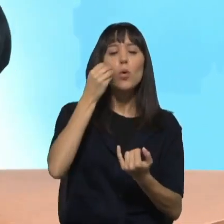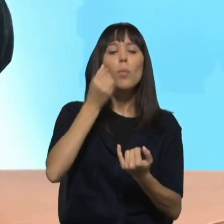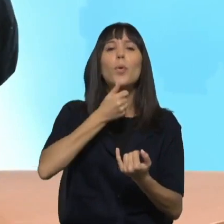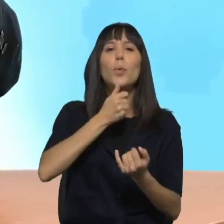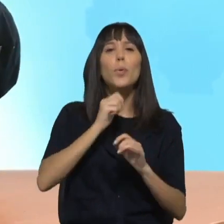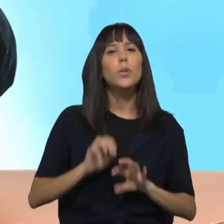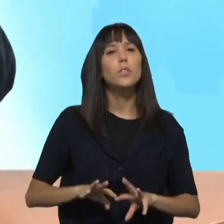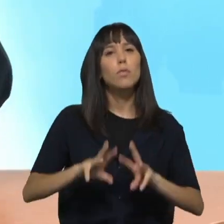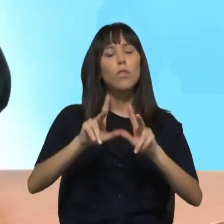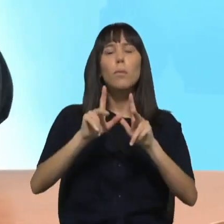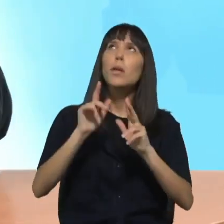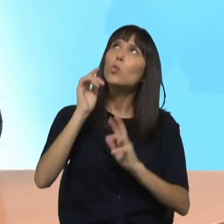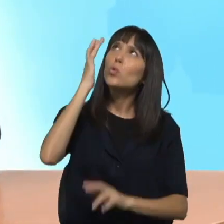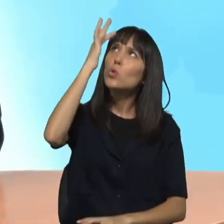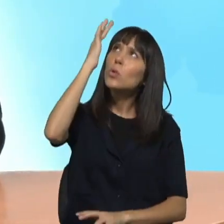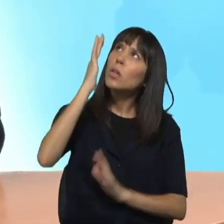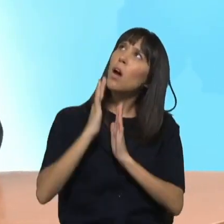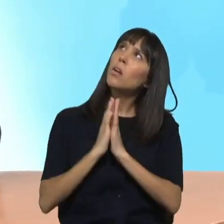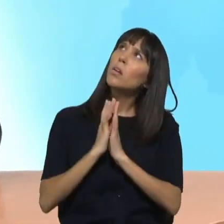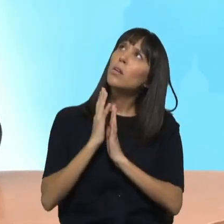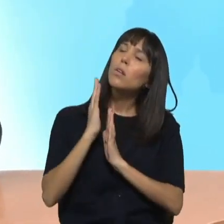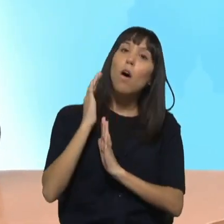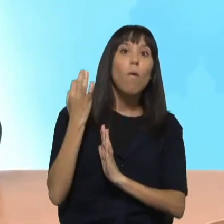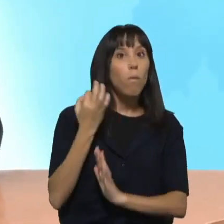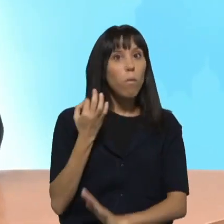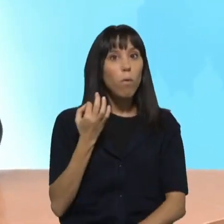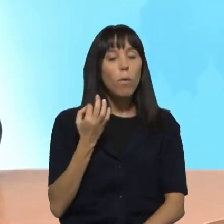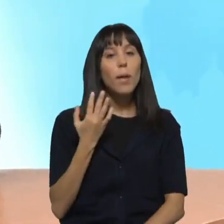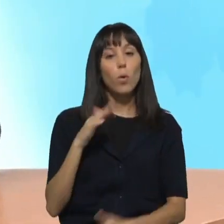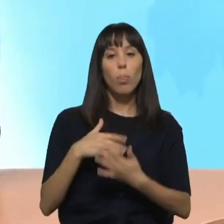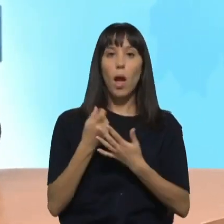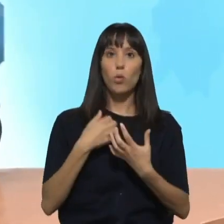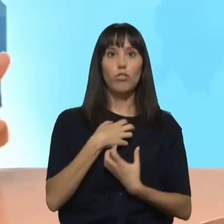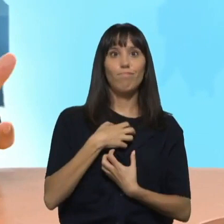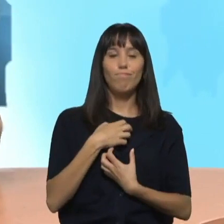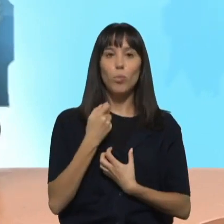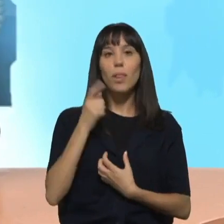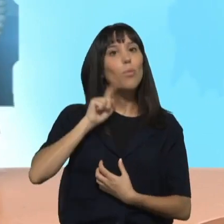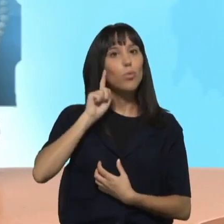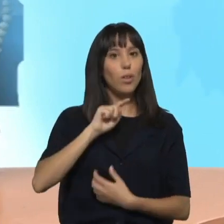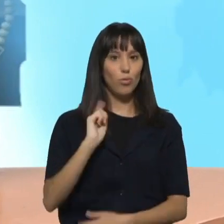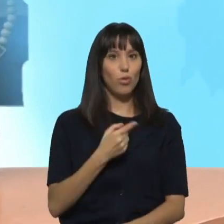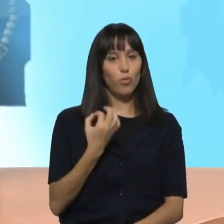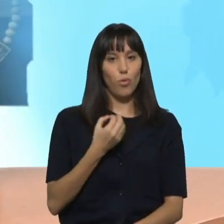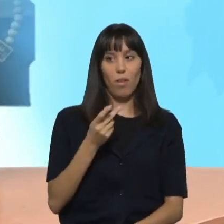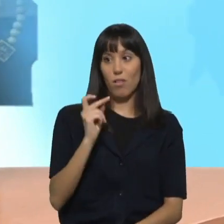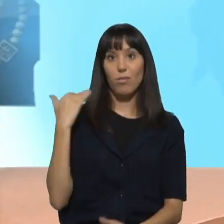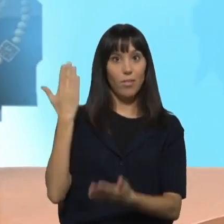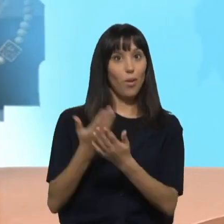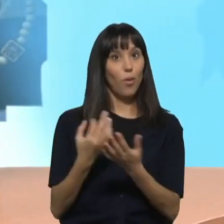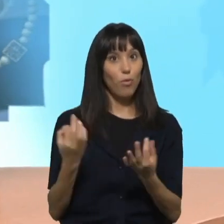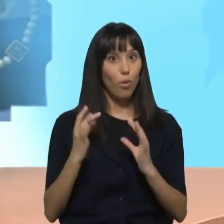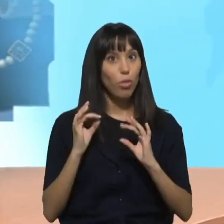desenvolvimento e uma grandiosidade. Portanto, há aqui toda uns dramas, digamos assim, existenciais que nós temos vivido nos últimos anos e que